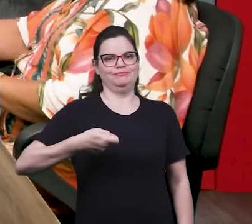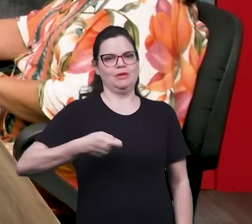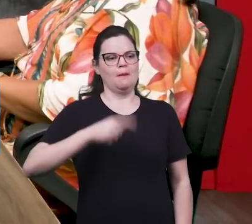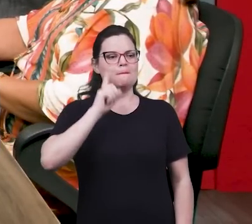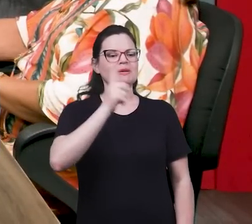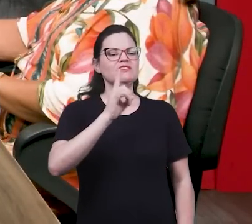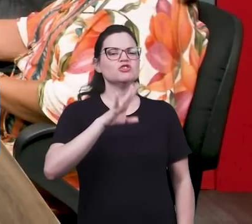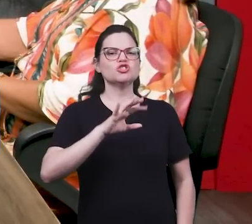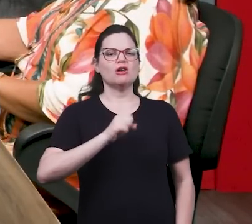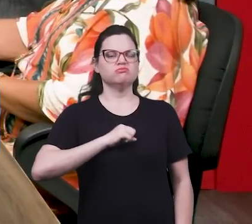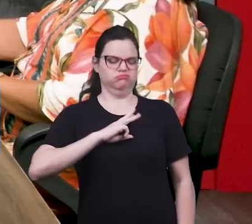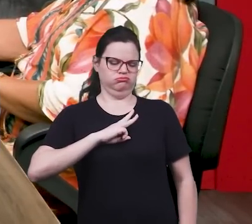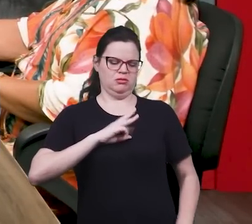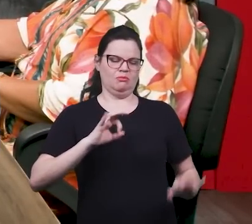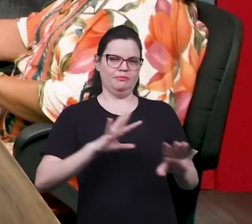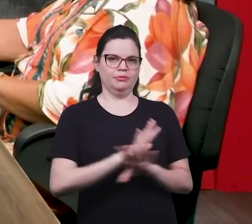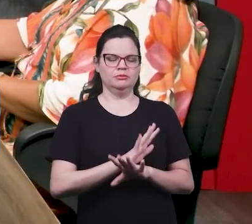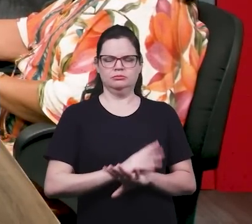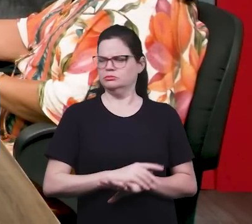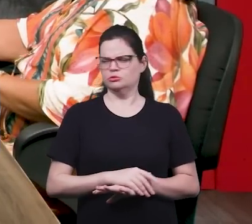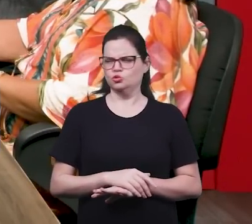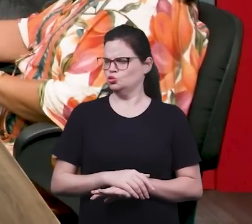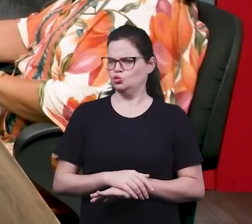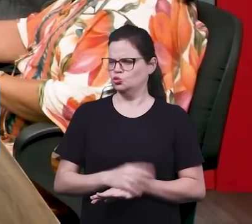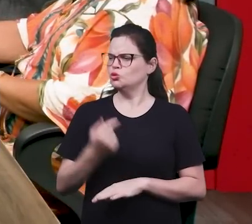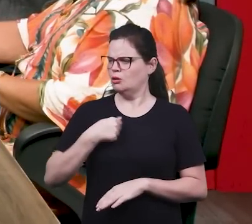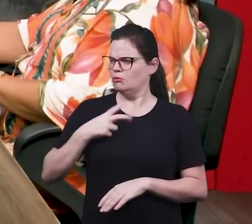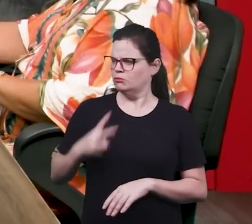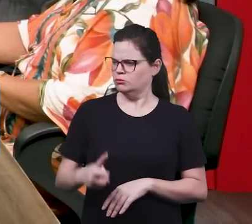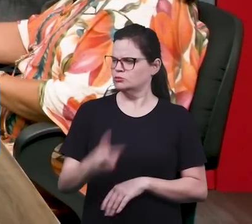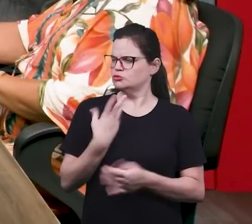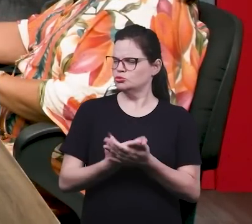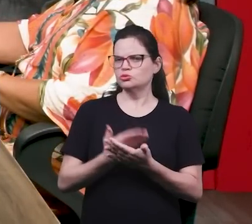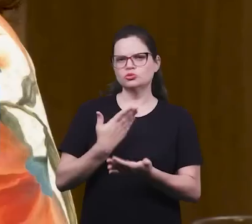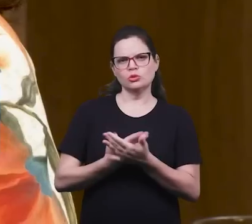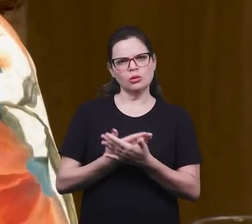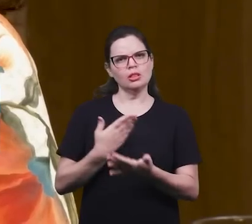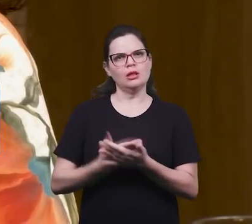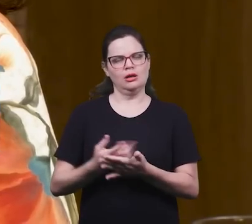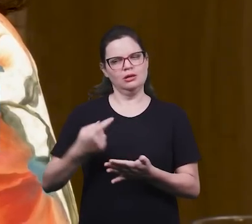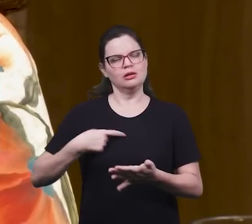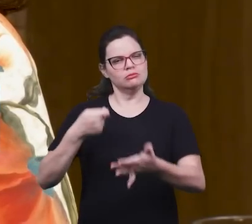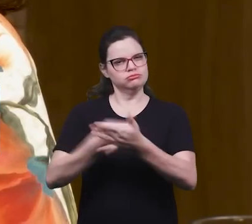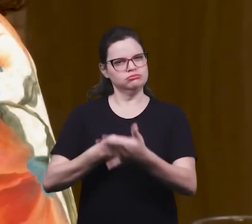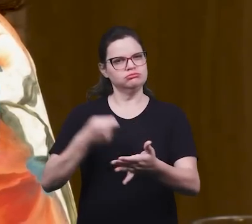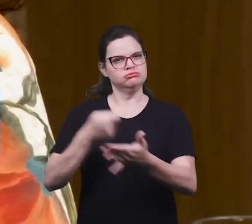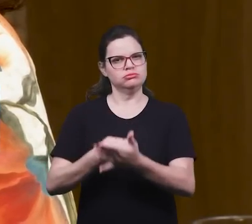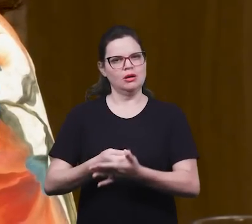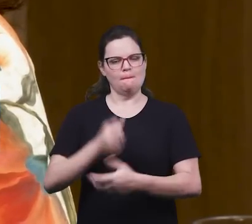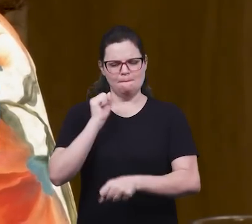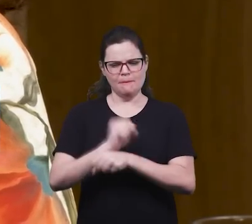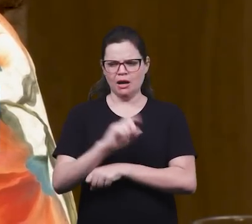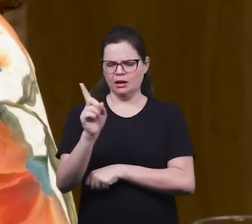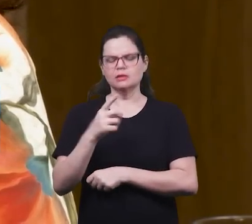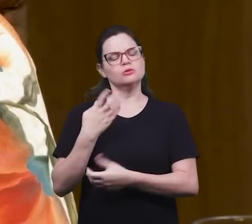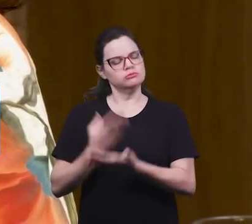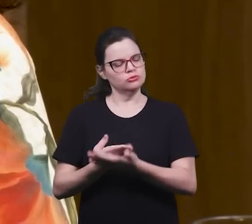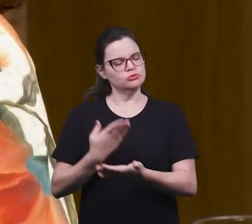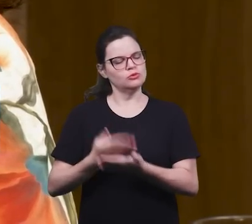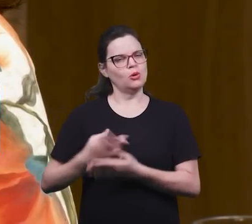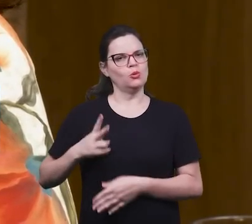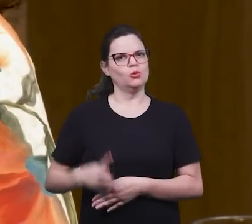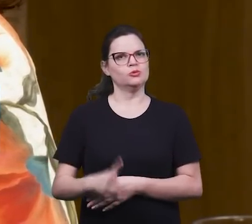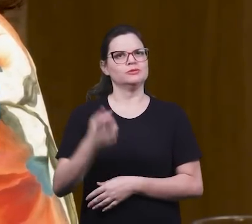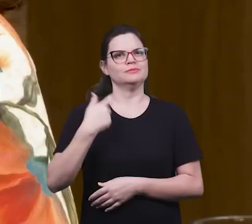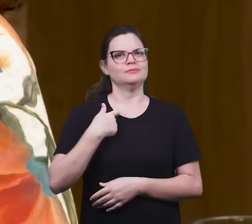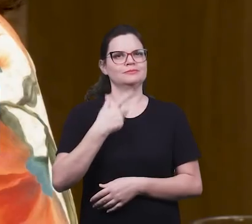né? Mas eu persisti, eu falei, não, eu quero continuar estudando, não quero parar os estudos. Então, aí eu pensei